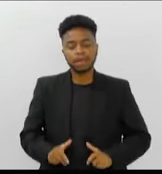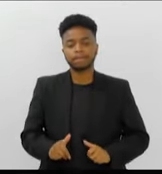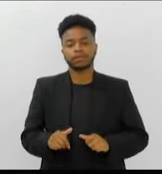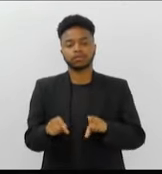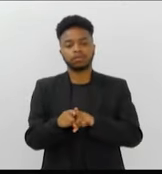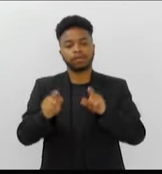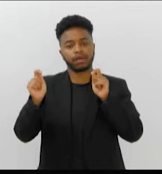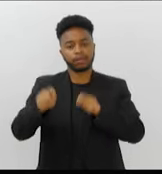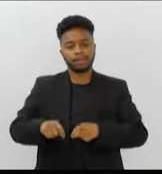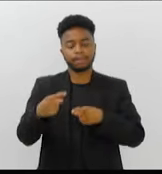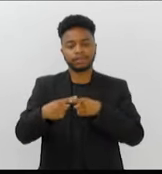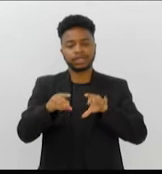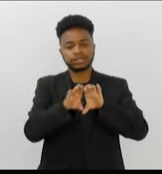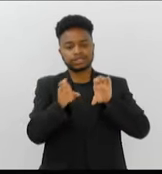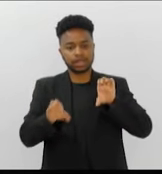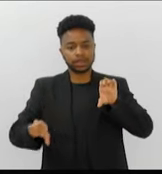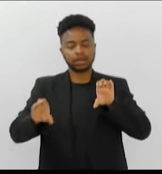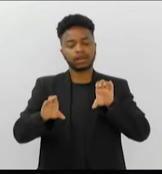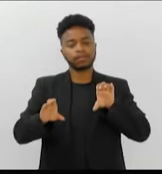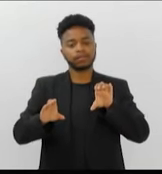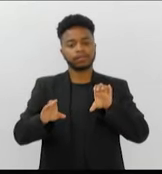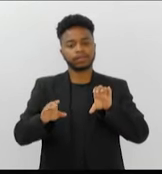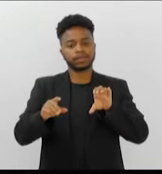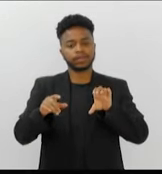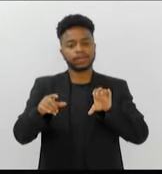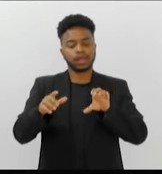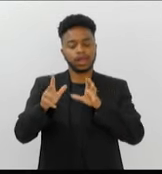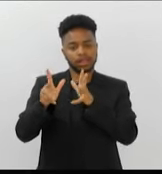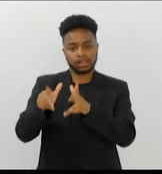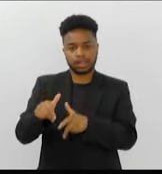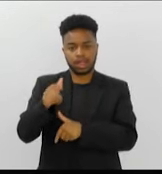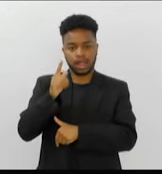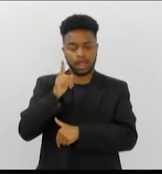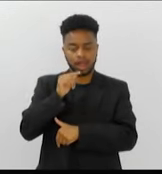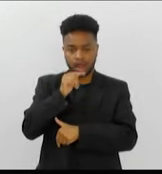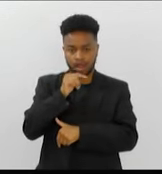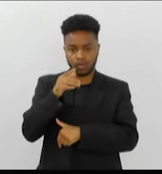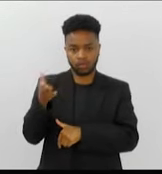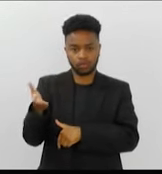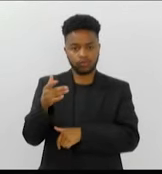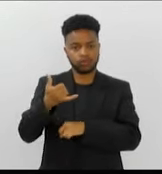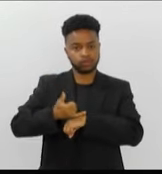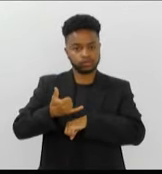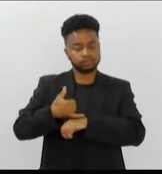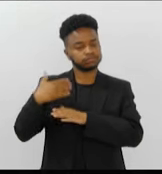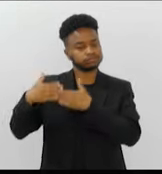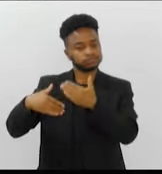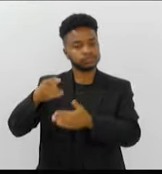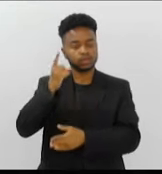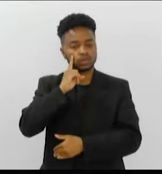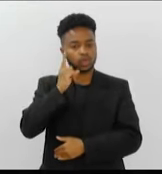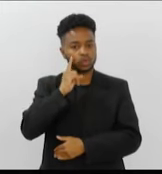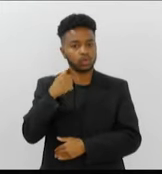O saneamento básico também de Volta Redonda avança a cada dia. Aí eu faço